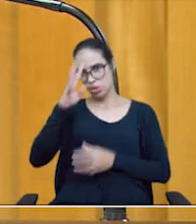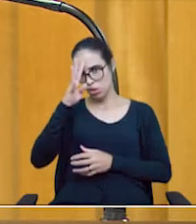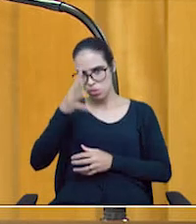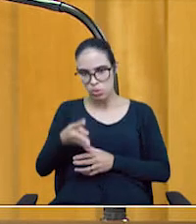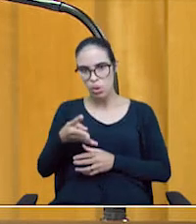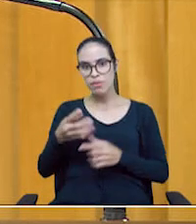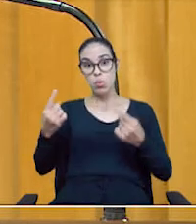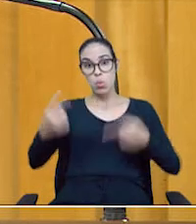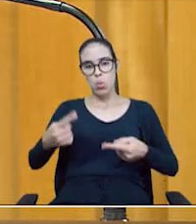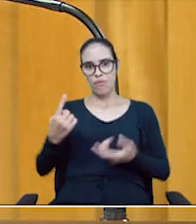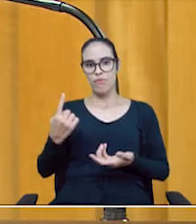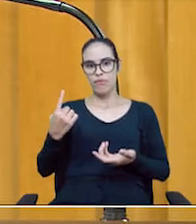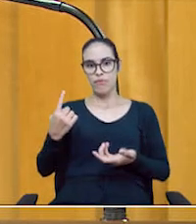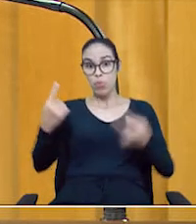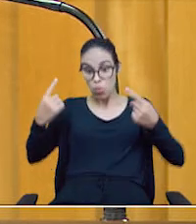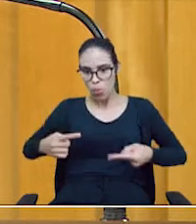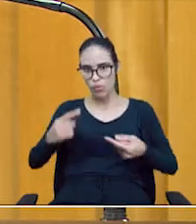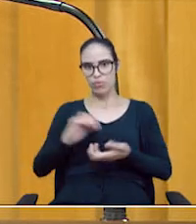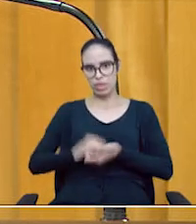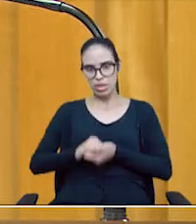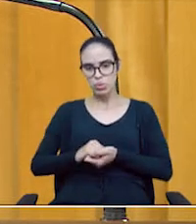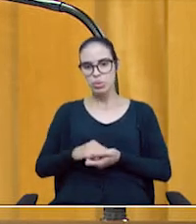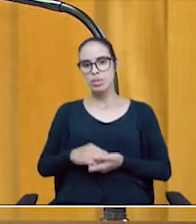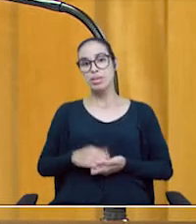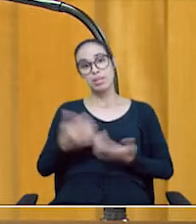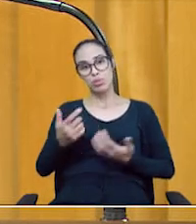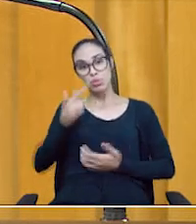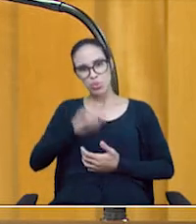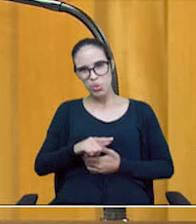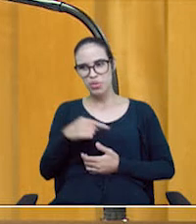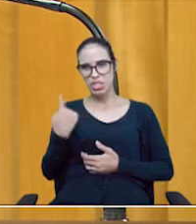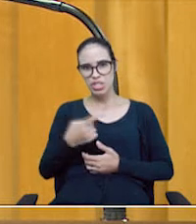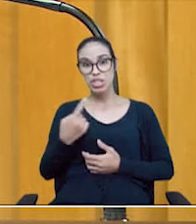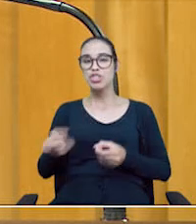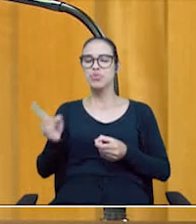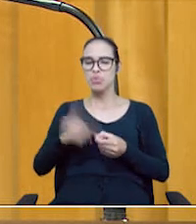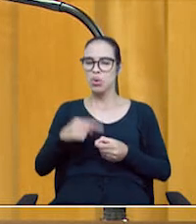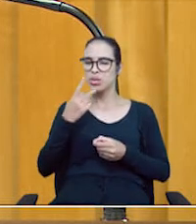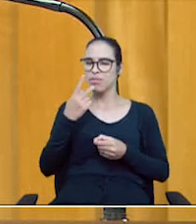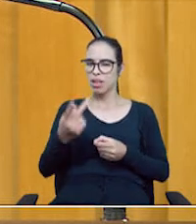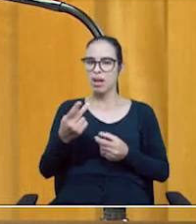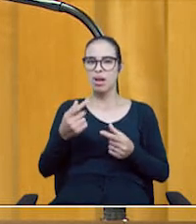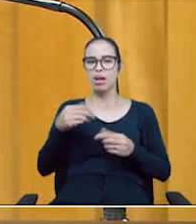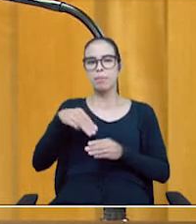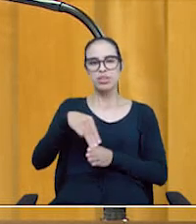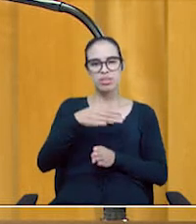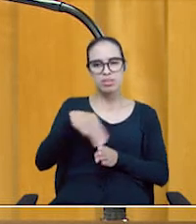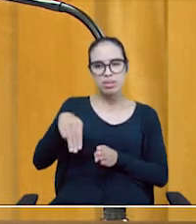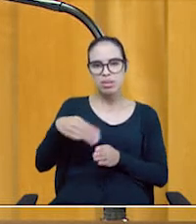Conflitos. Então, aqui volta a questão, né, Giovanni, das conciliações, das mediações,